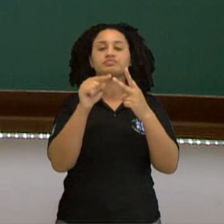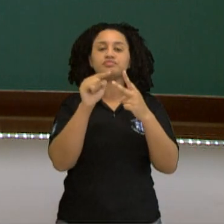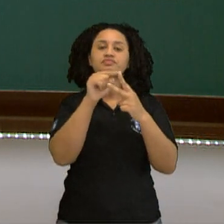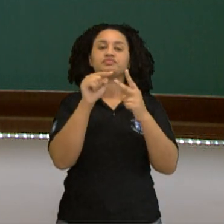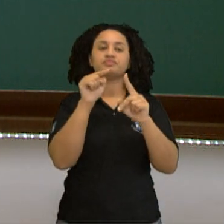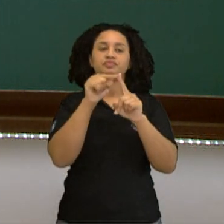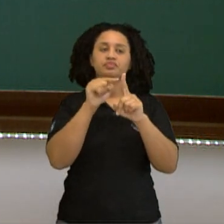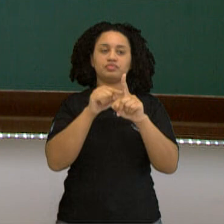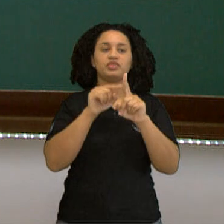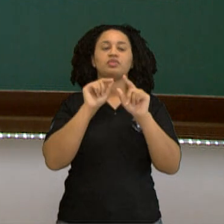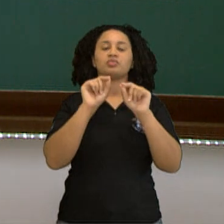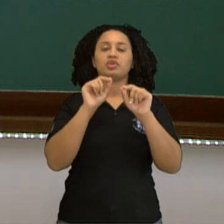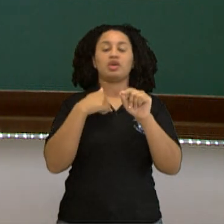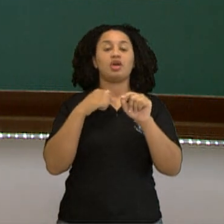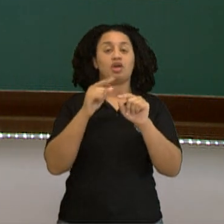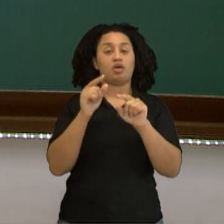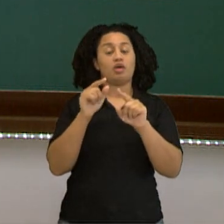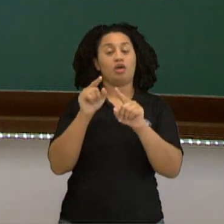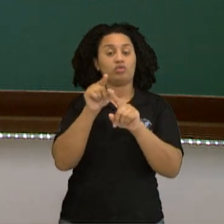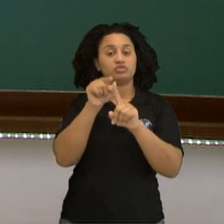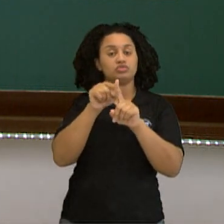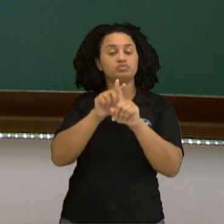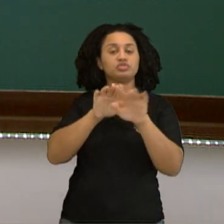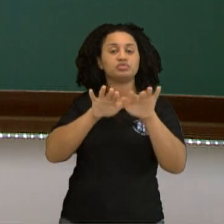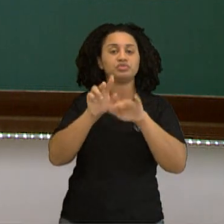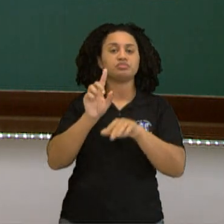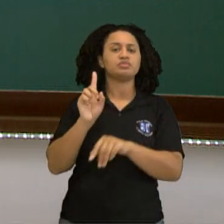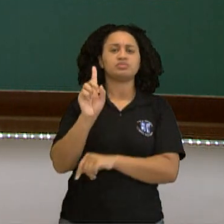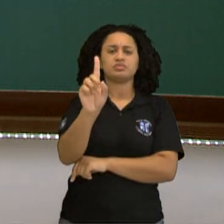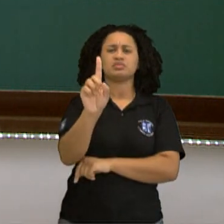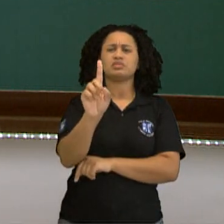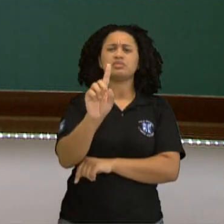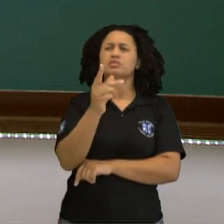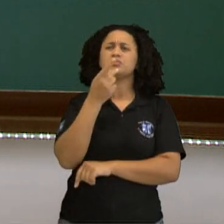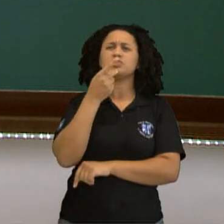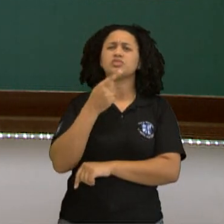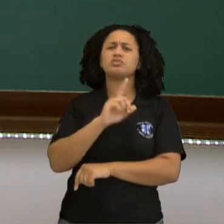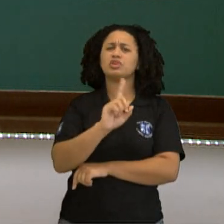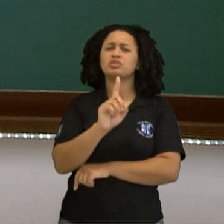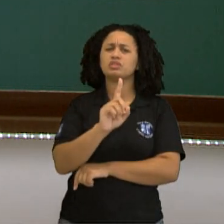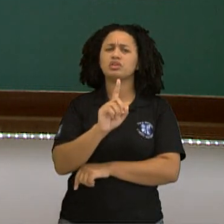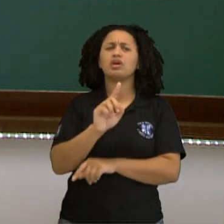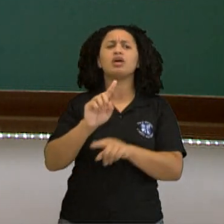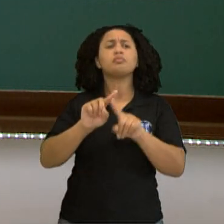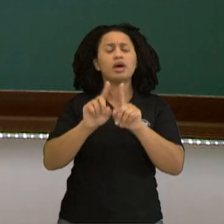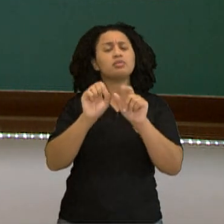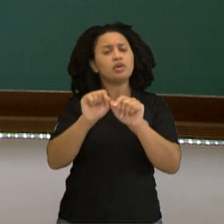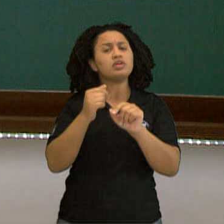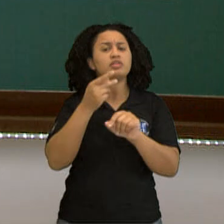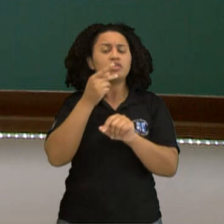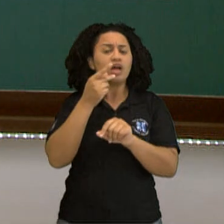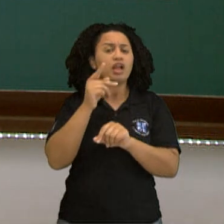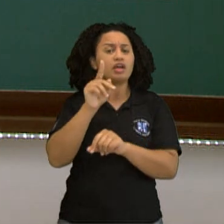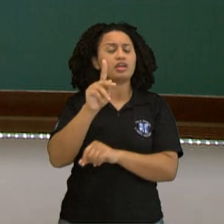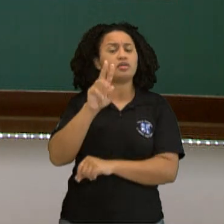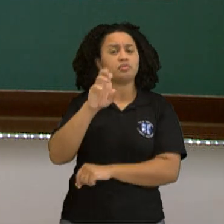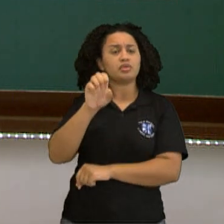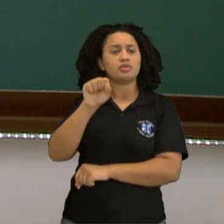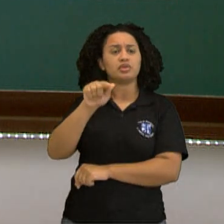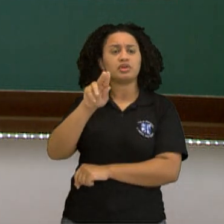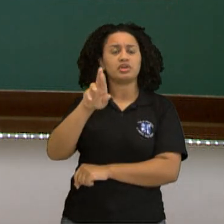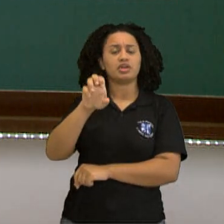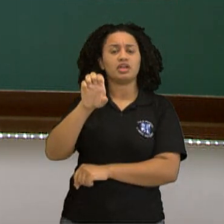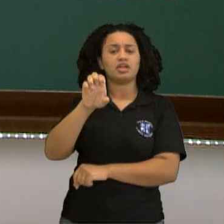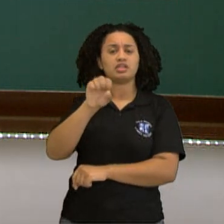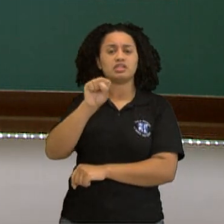maneira. Primeiro, ele é um movimento progressivo. O professor não falou nada disso antes. Pois bem, nós podemos classificá-lo como movimento progressivo. O movimento progressivo